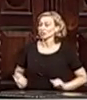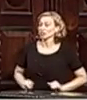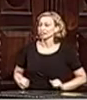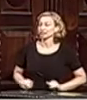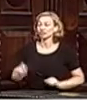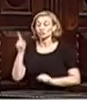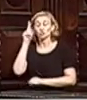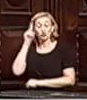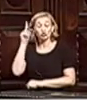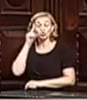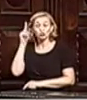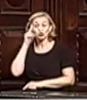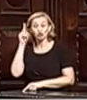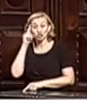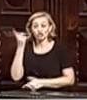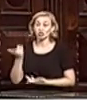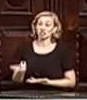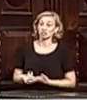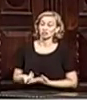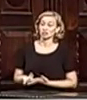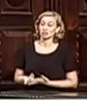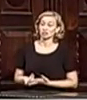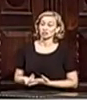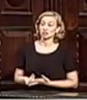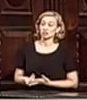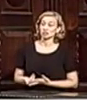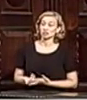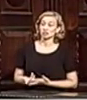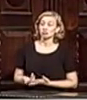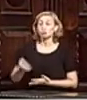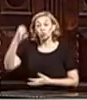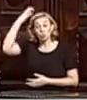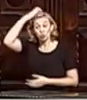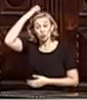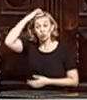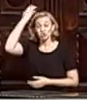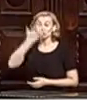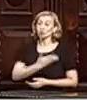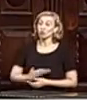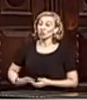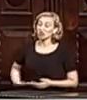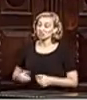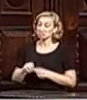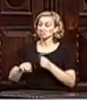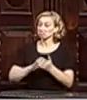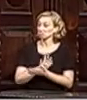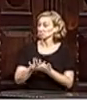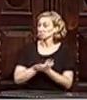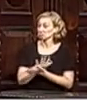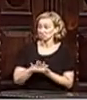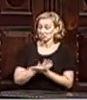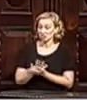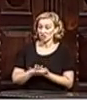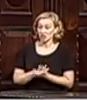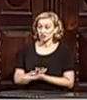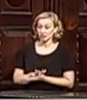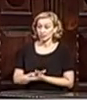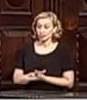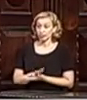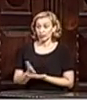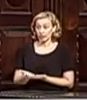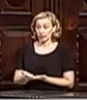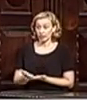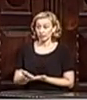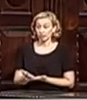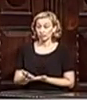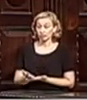declínio por conta das condições nacionais, sim, mas o Brasil começa já a ter uma inflexão positiva na geração